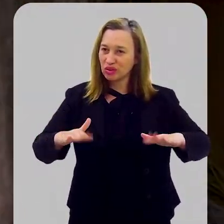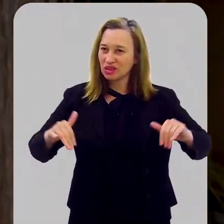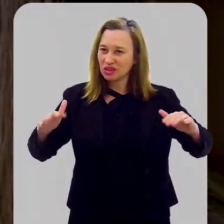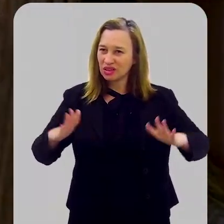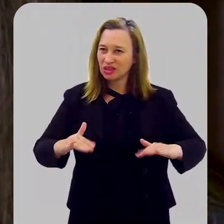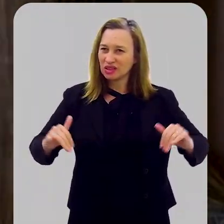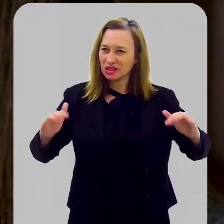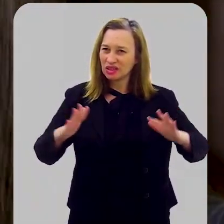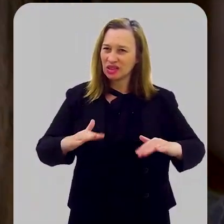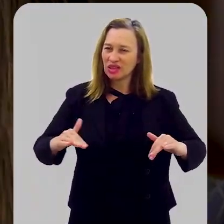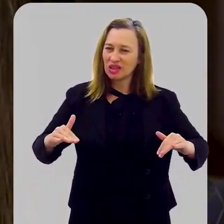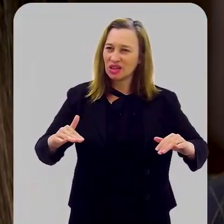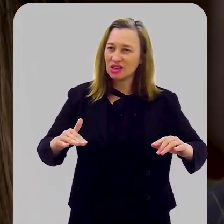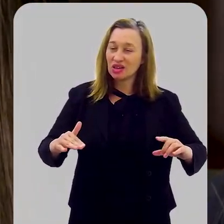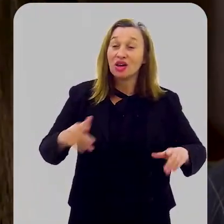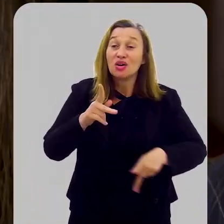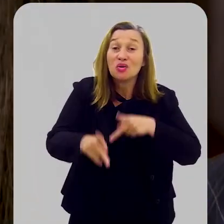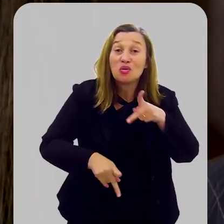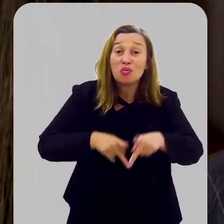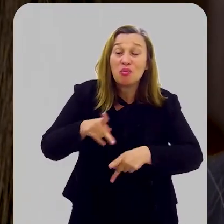e a igreja que